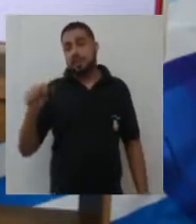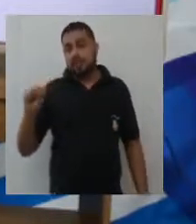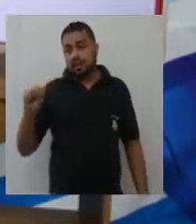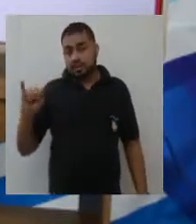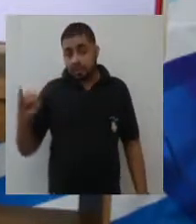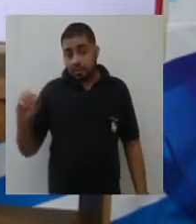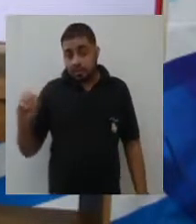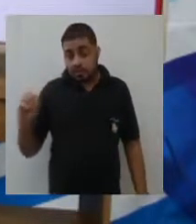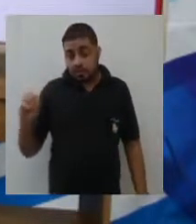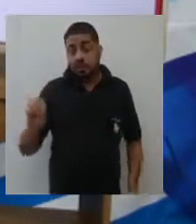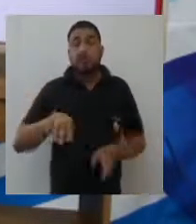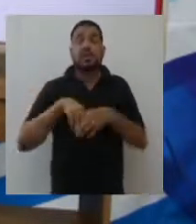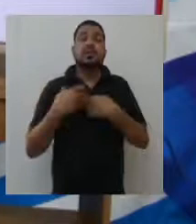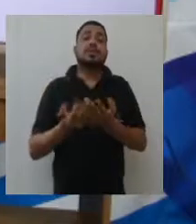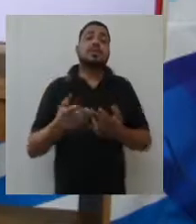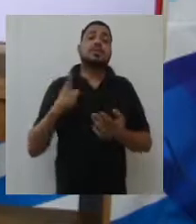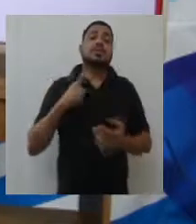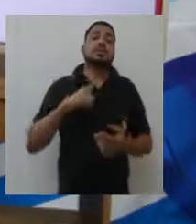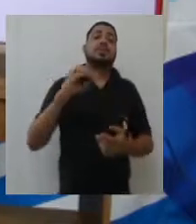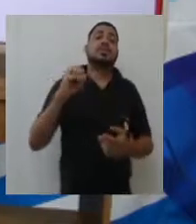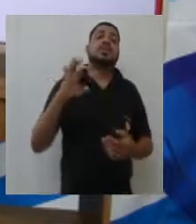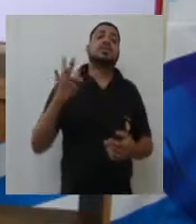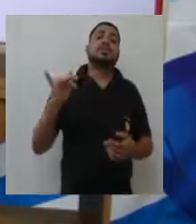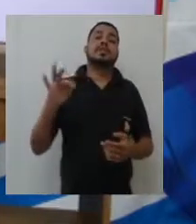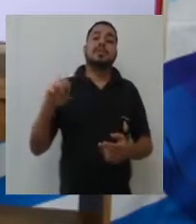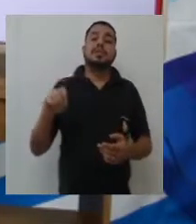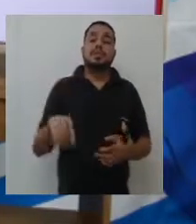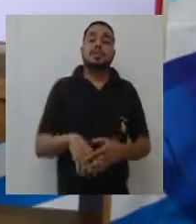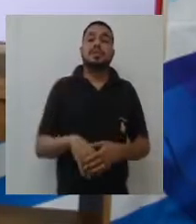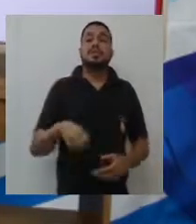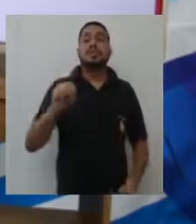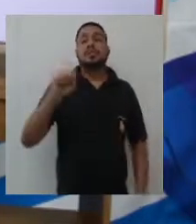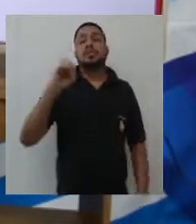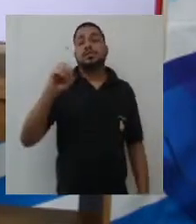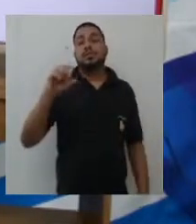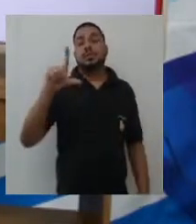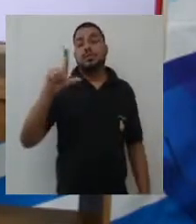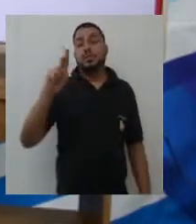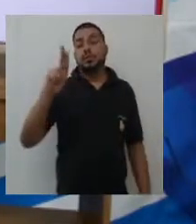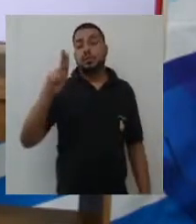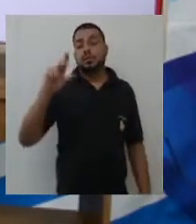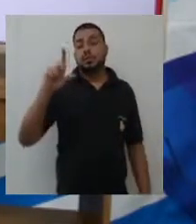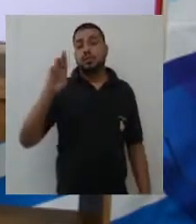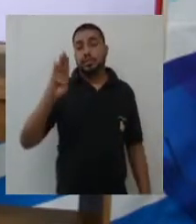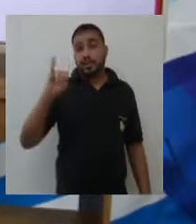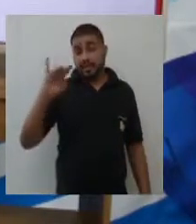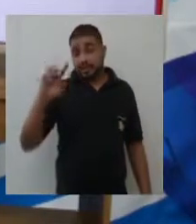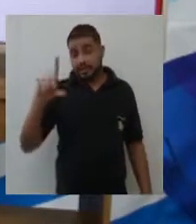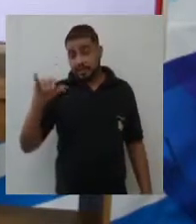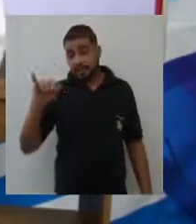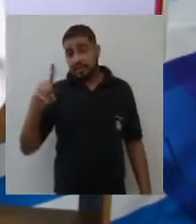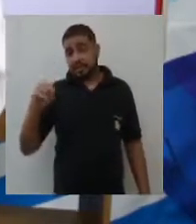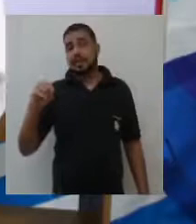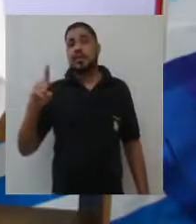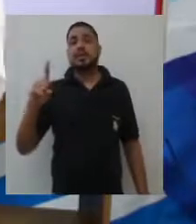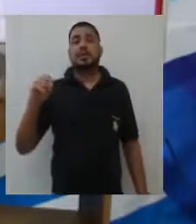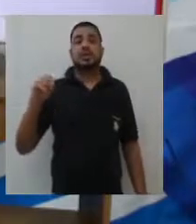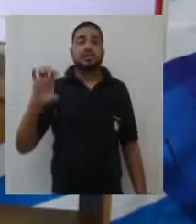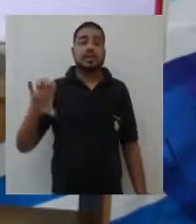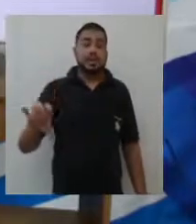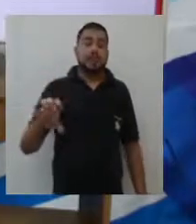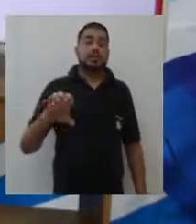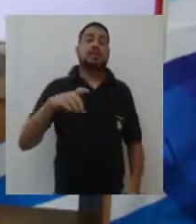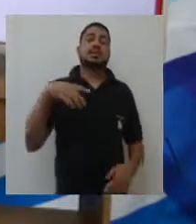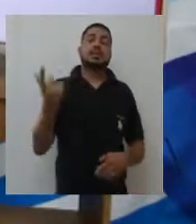Então, o que é que nós temos aí? Coeficiente de solubilidade, tá? Coeficiente de solubilidade. A solubilidade